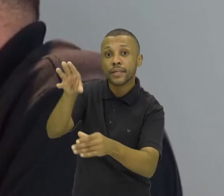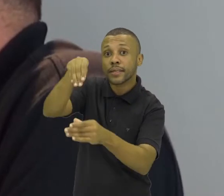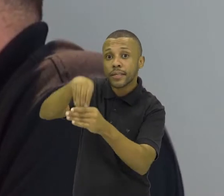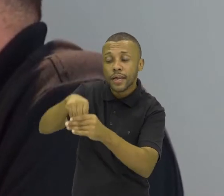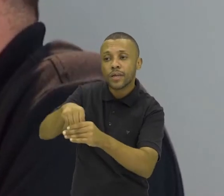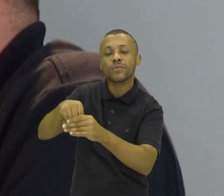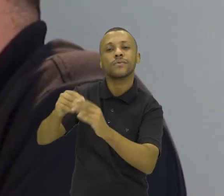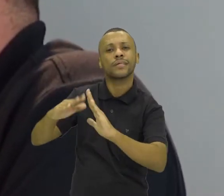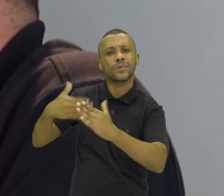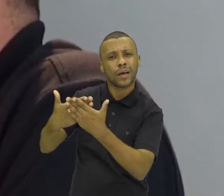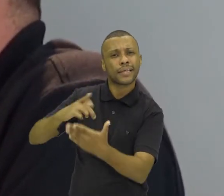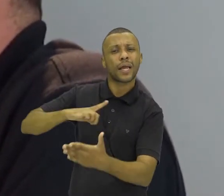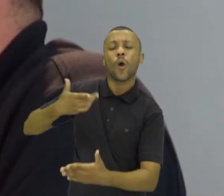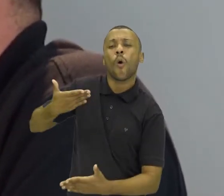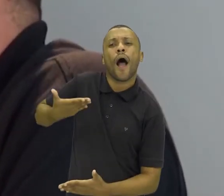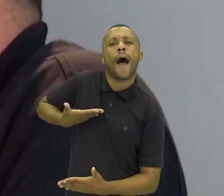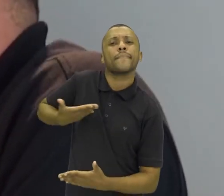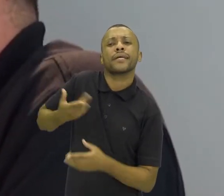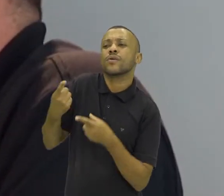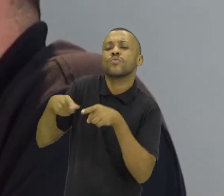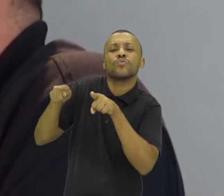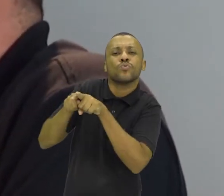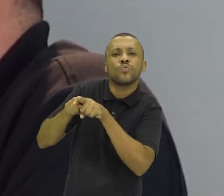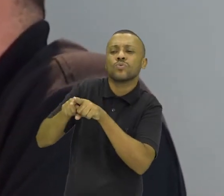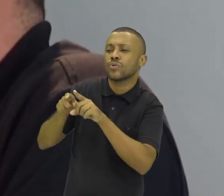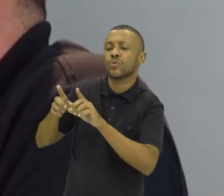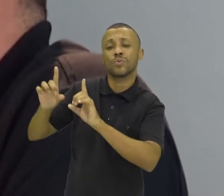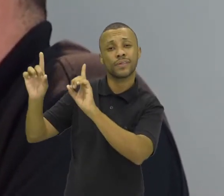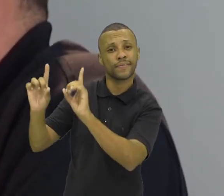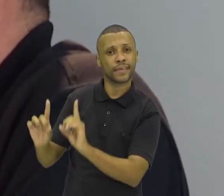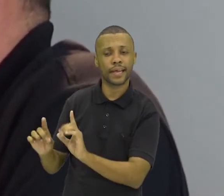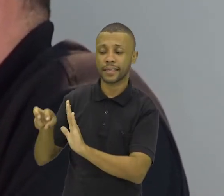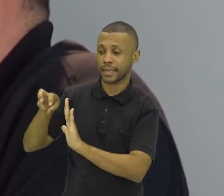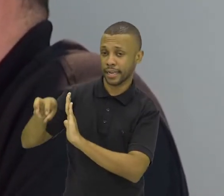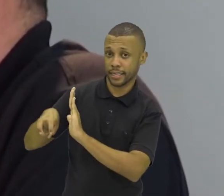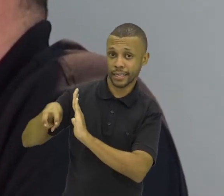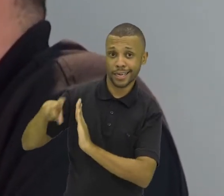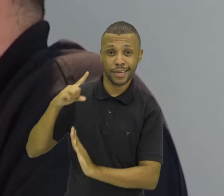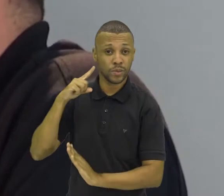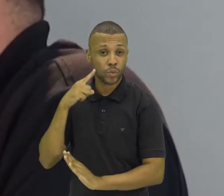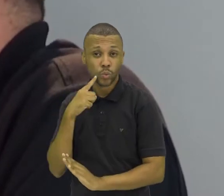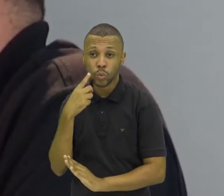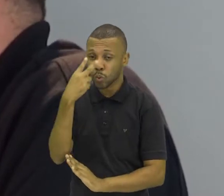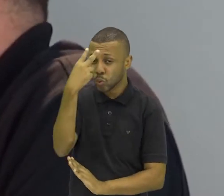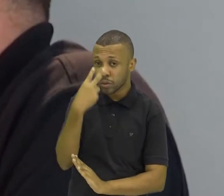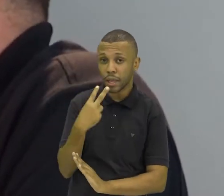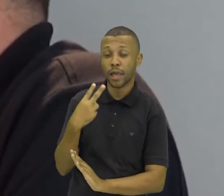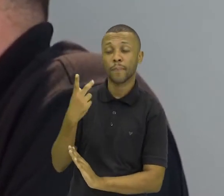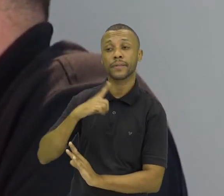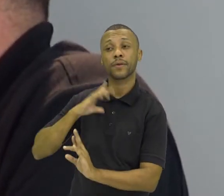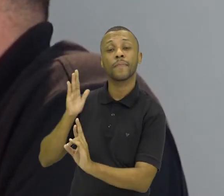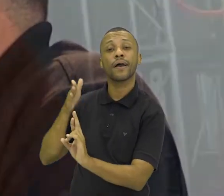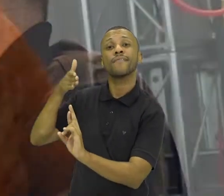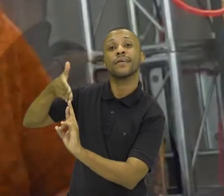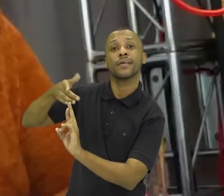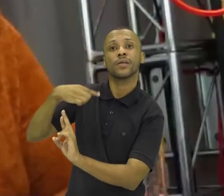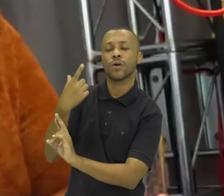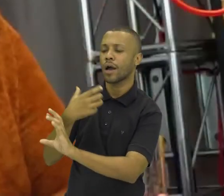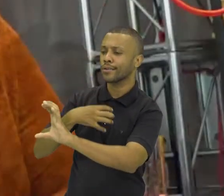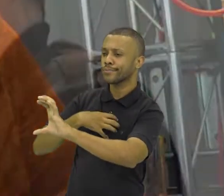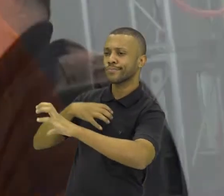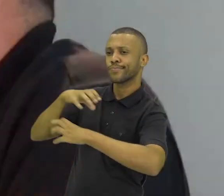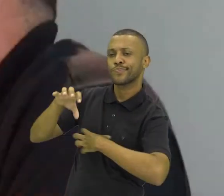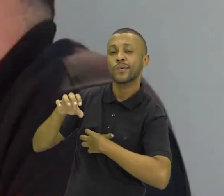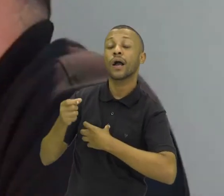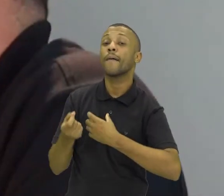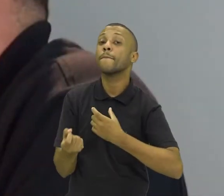crianças têm dentro da escola um amiguinho na cadeira de roda. E eu rodo todas as escolas do estado por conta do Imagina a trabalho. reação das E a crianças. gente vê